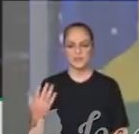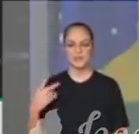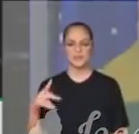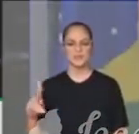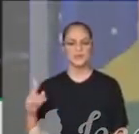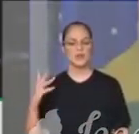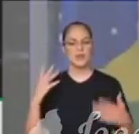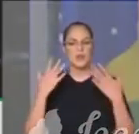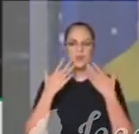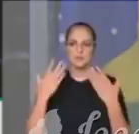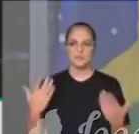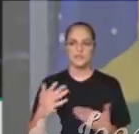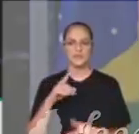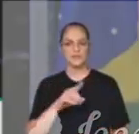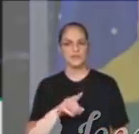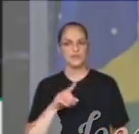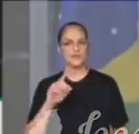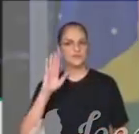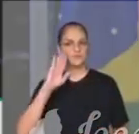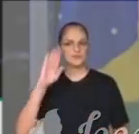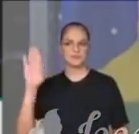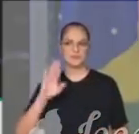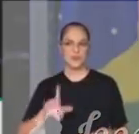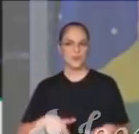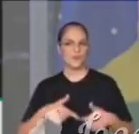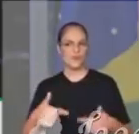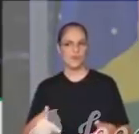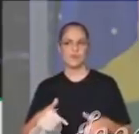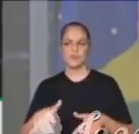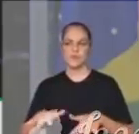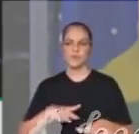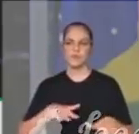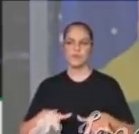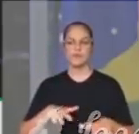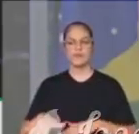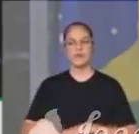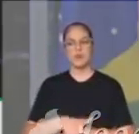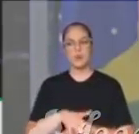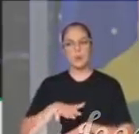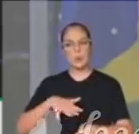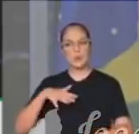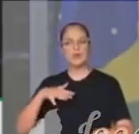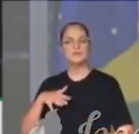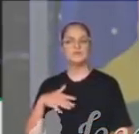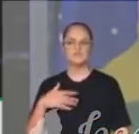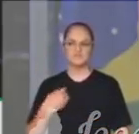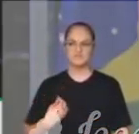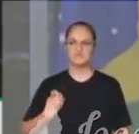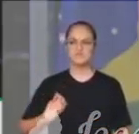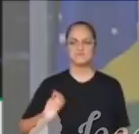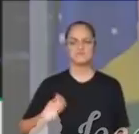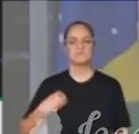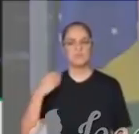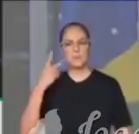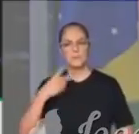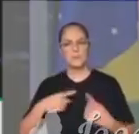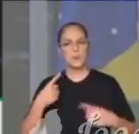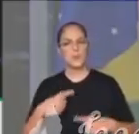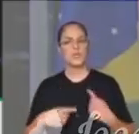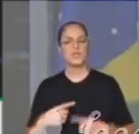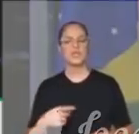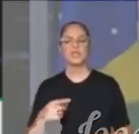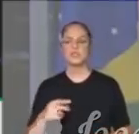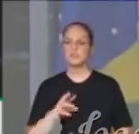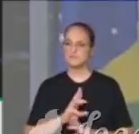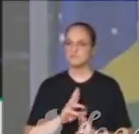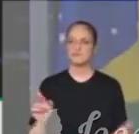Você está se tornando aqui a mãe dos movimentos de rua. Um fenômeno que aconteceu na nossa vida política, que não